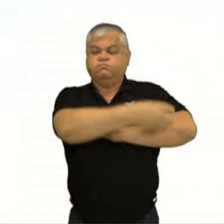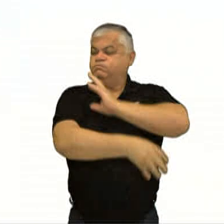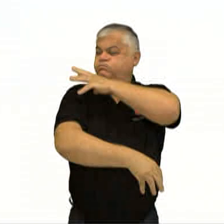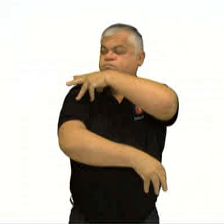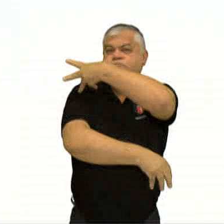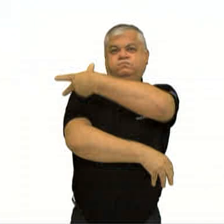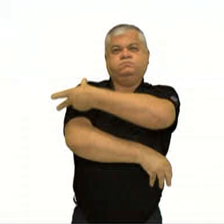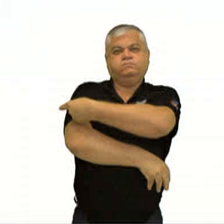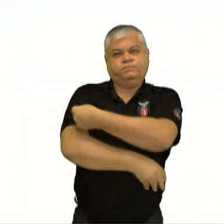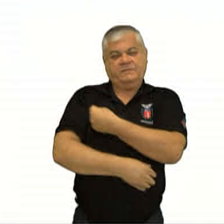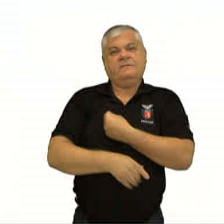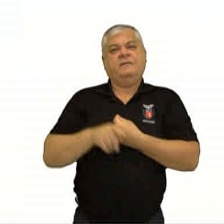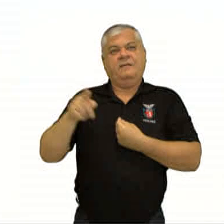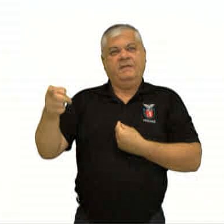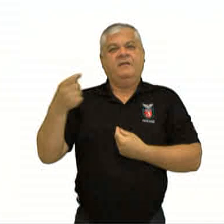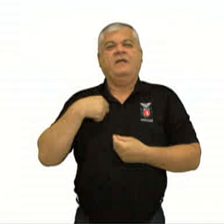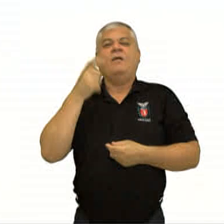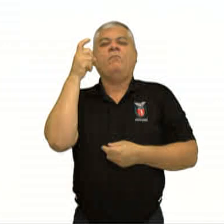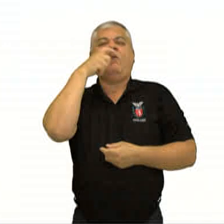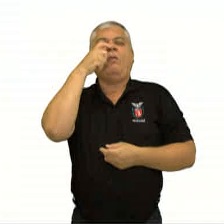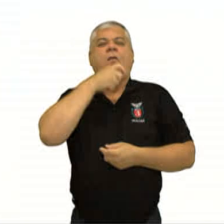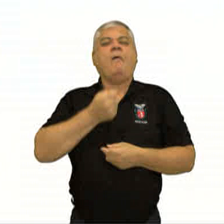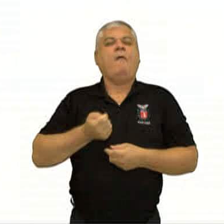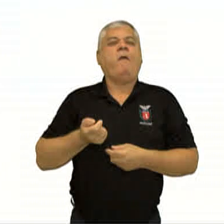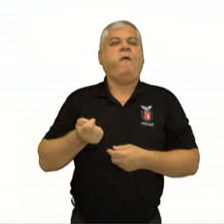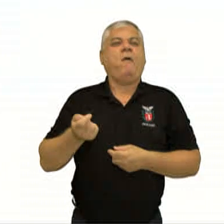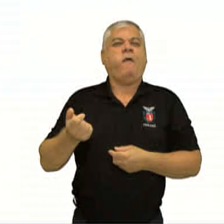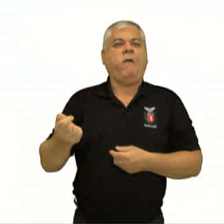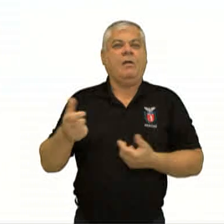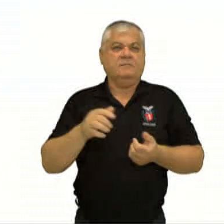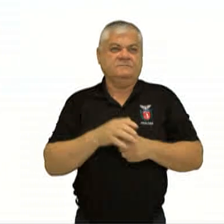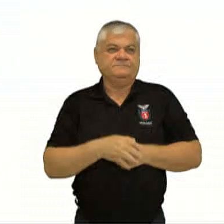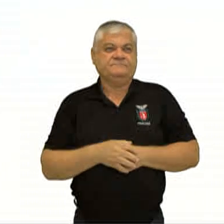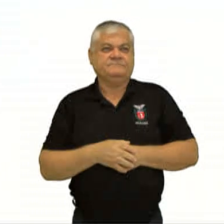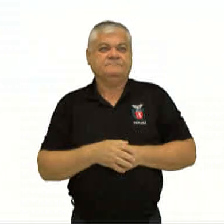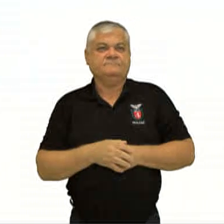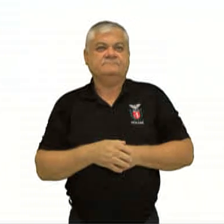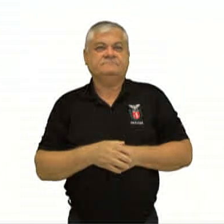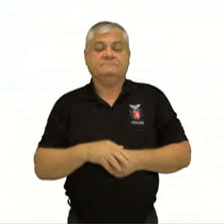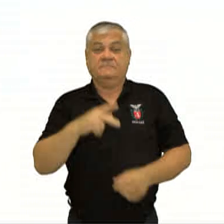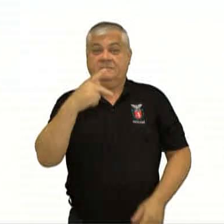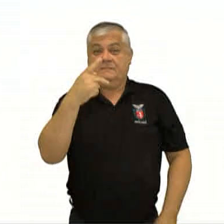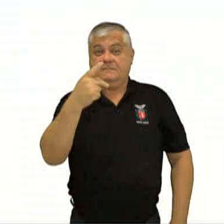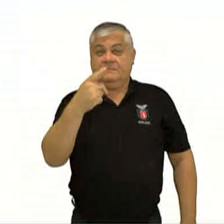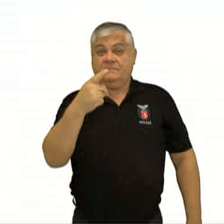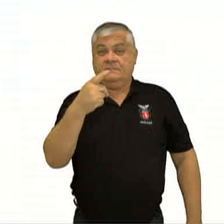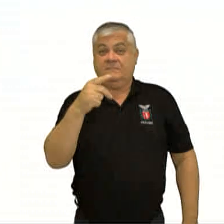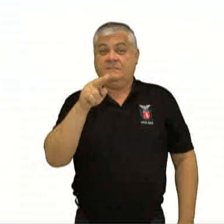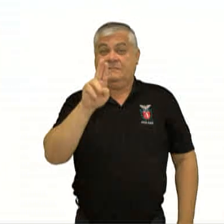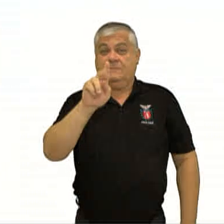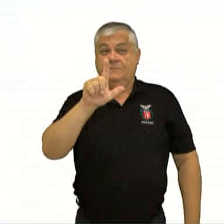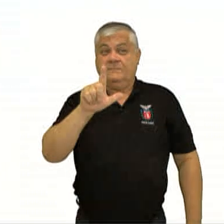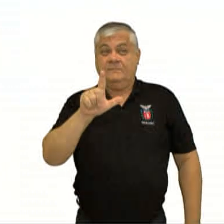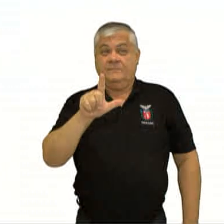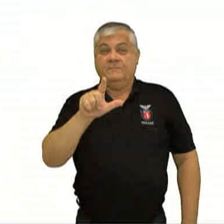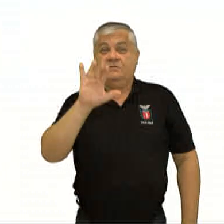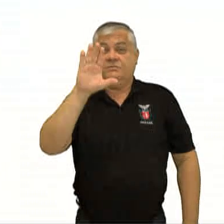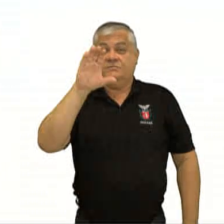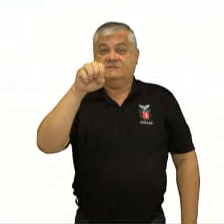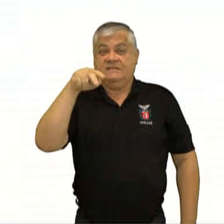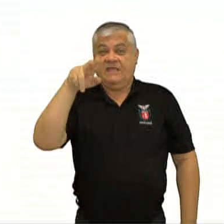retratado como um contador de mentiras e covardes, né? Então, o Pulcinella, que é o esquisito com uma